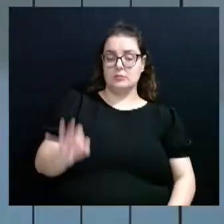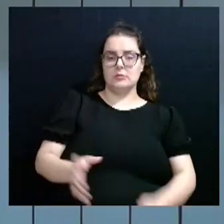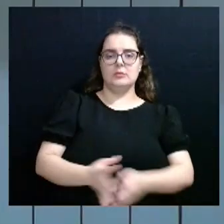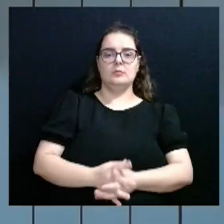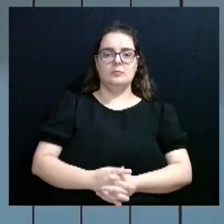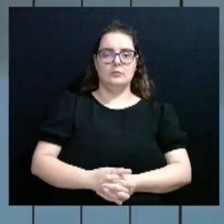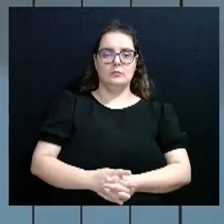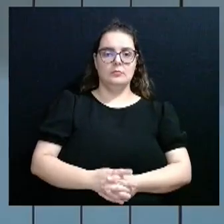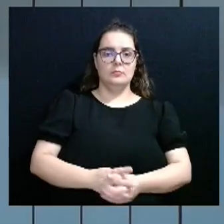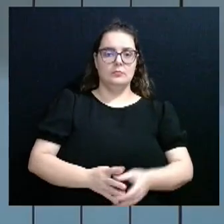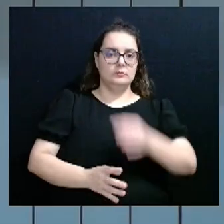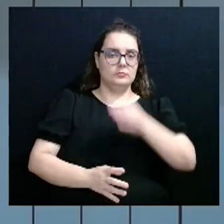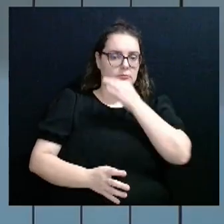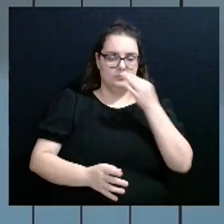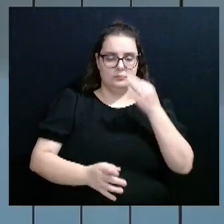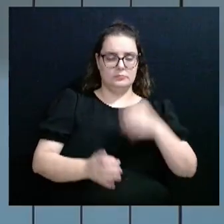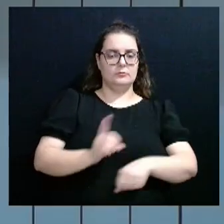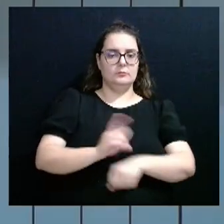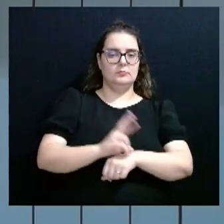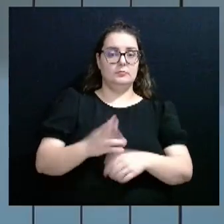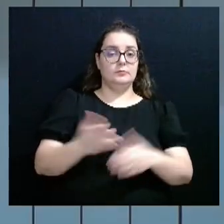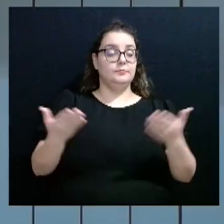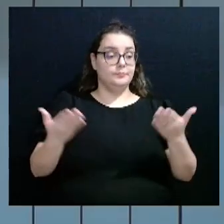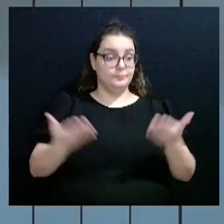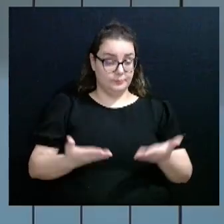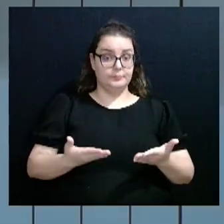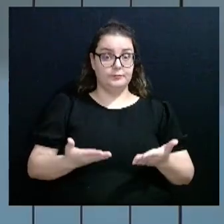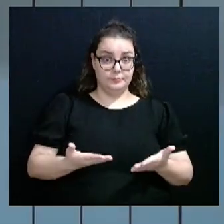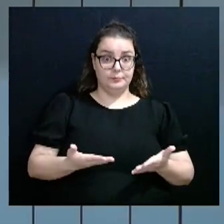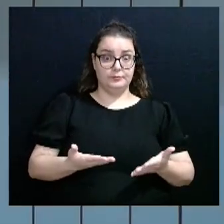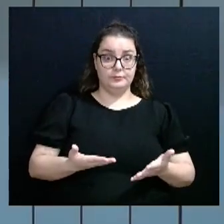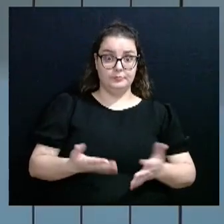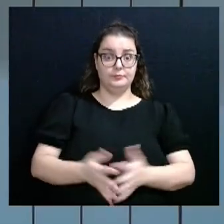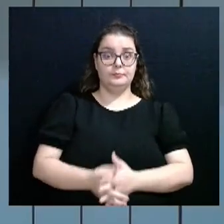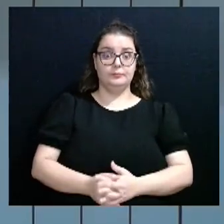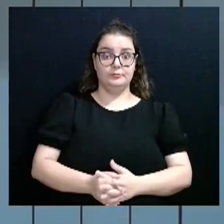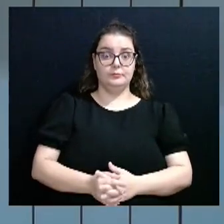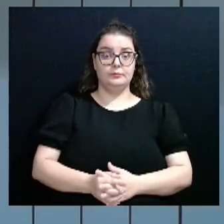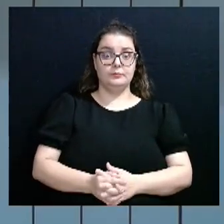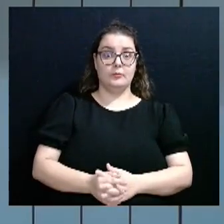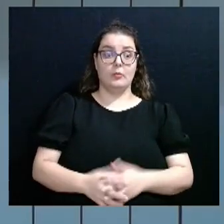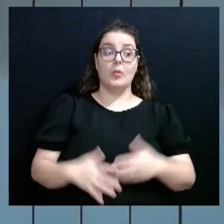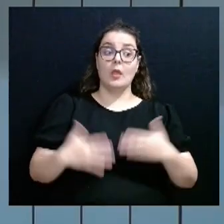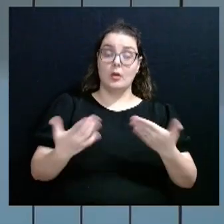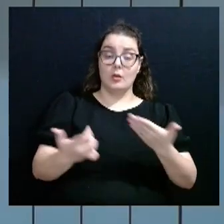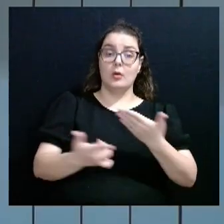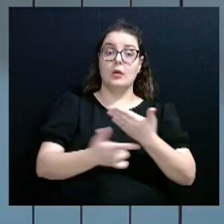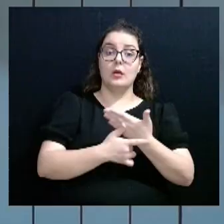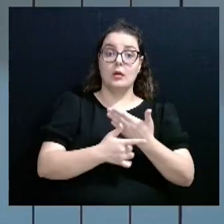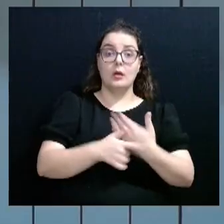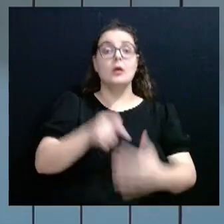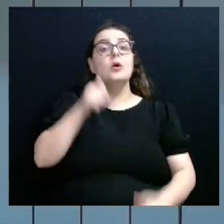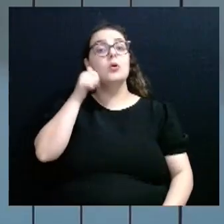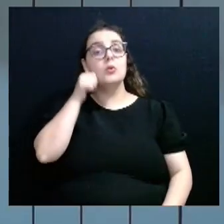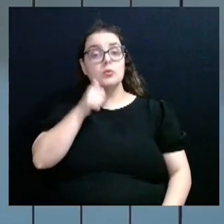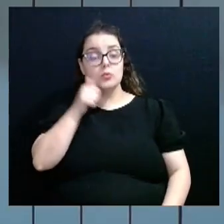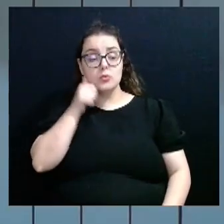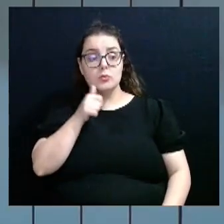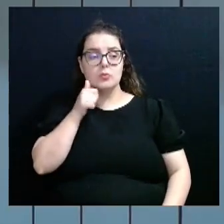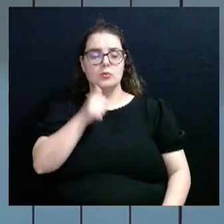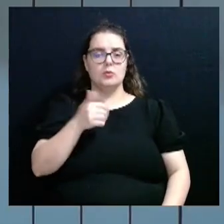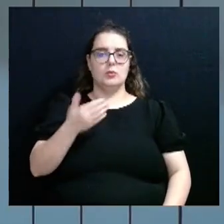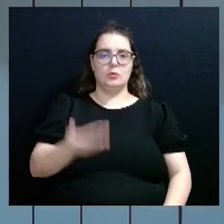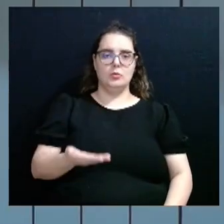Excelente, doutor. Bom, agora, qual é o papel da mulher